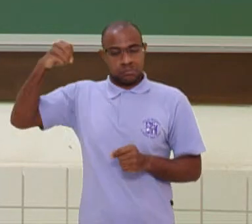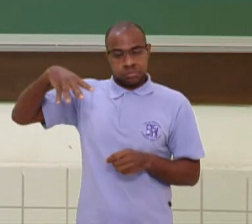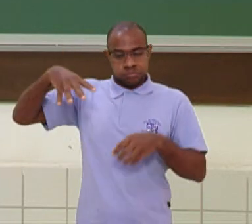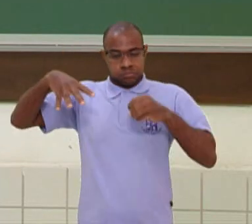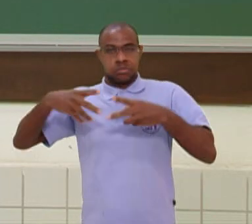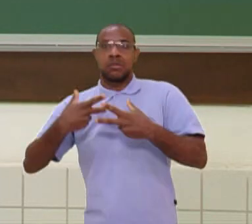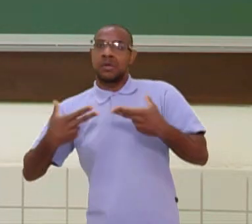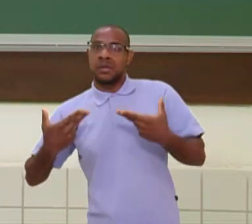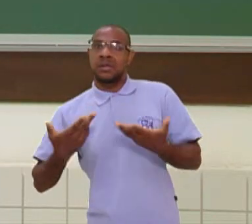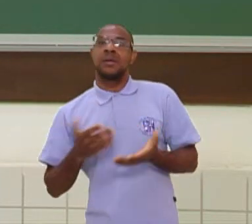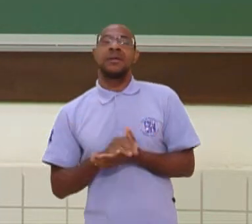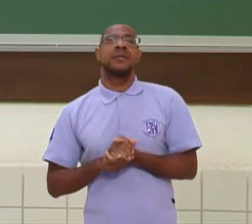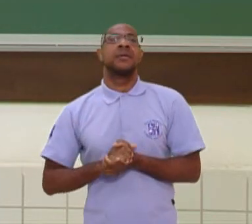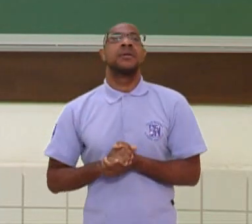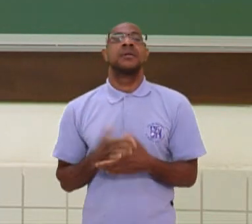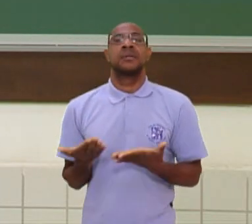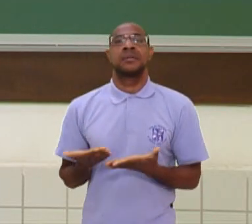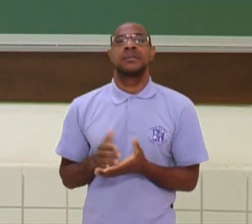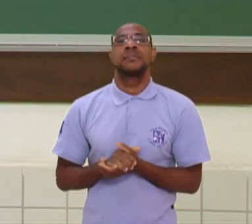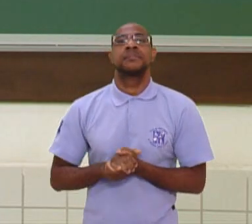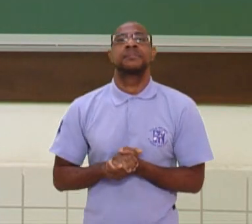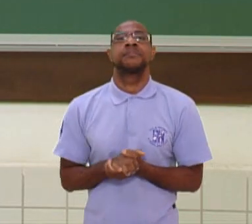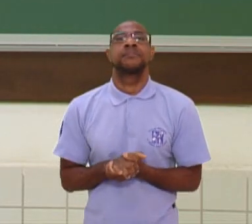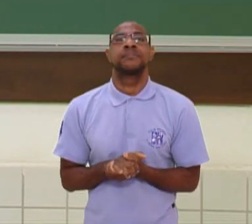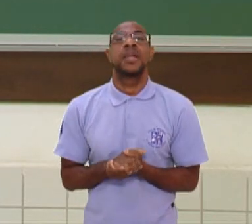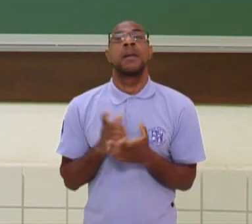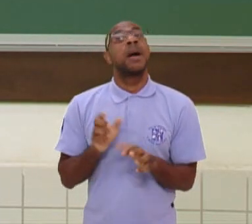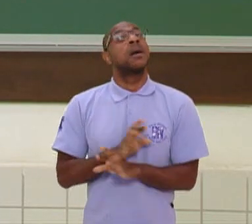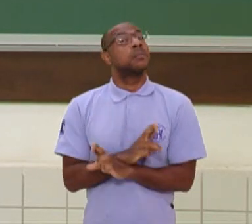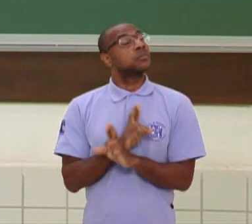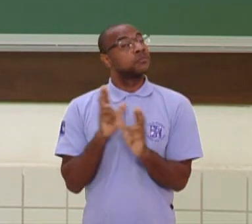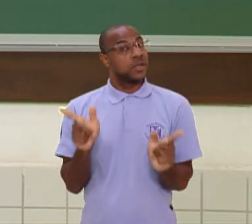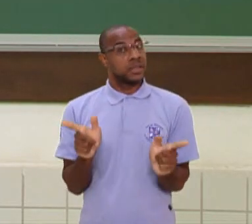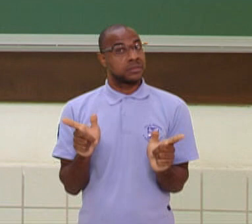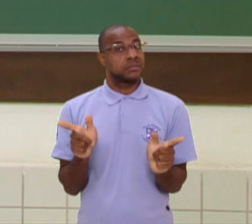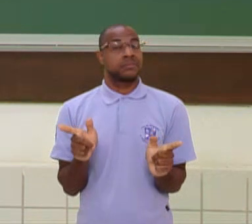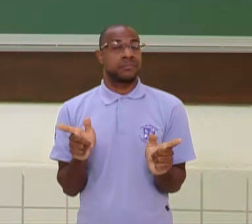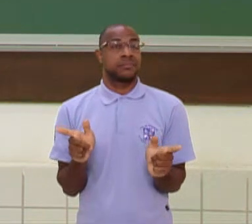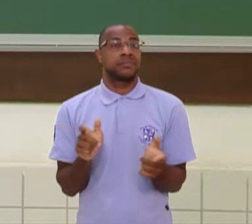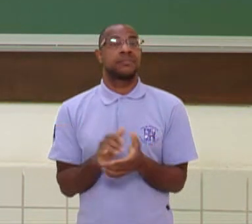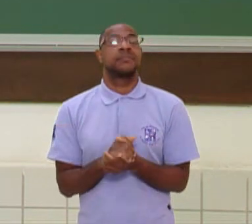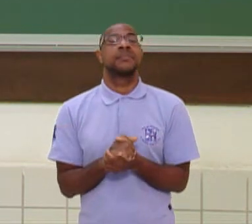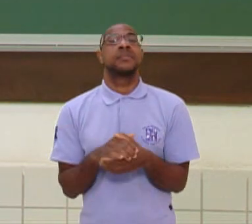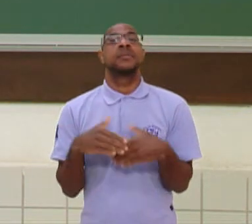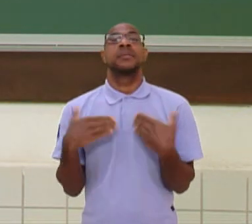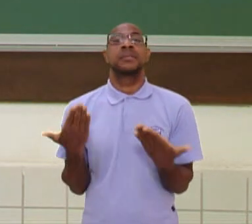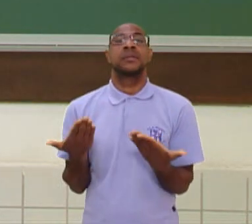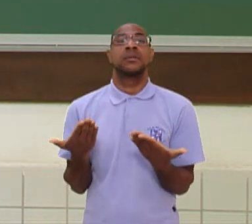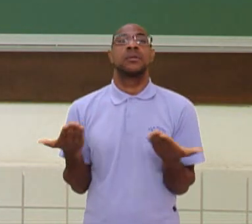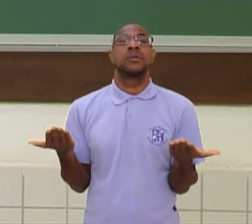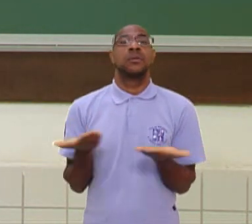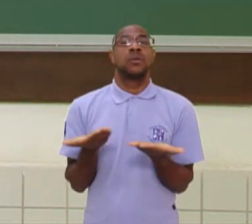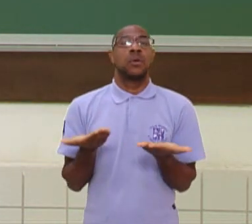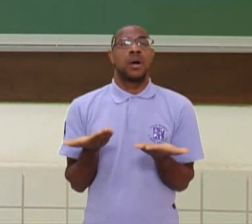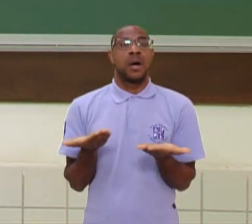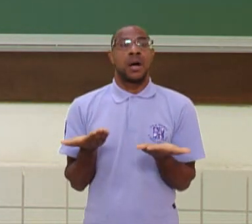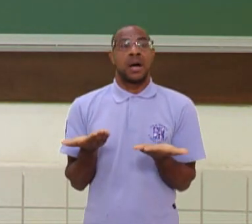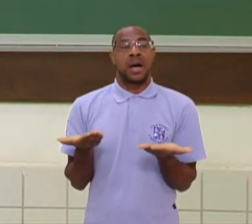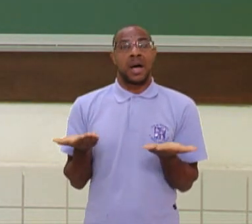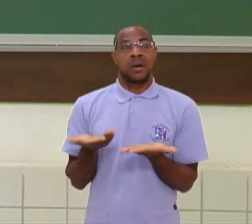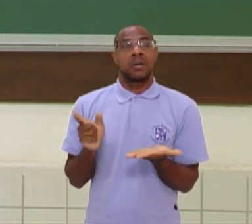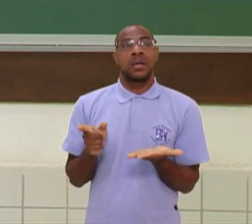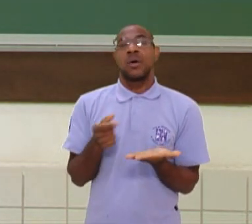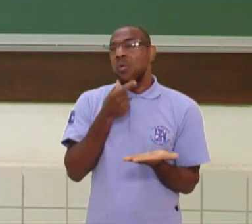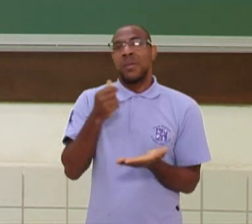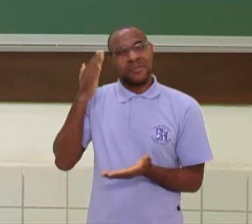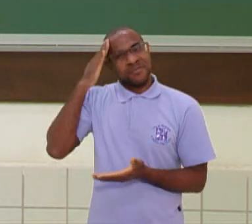É o mesmo local, só que com intervalos de tempo um pouco diferentes, mas é o mesmo local que teve também outro evento histórico bem famoso na